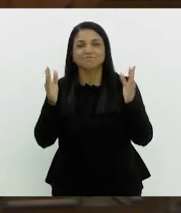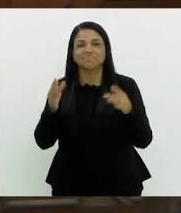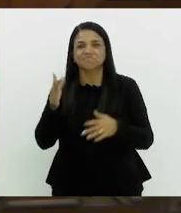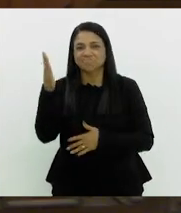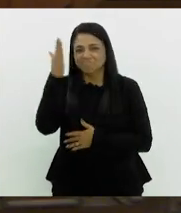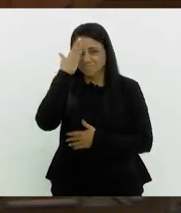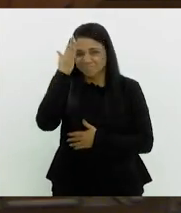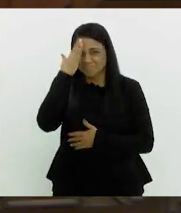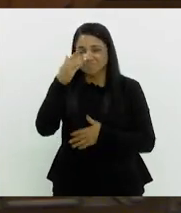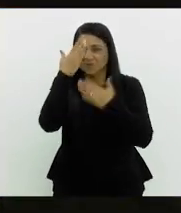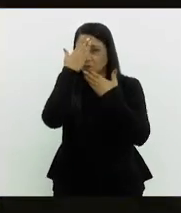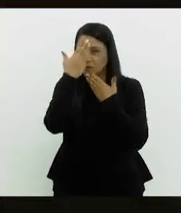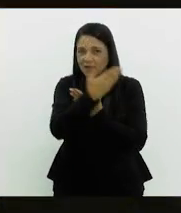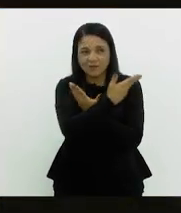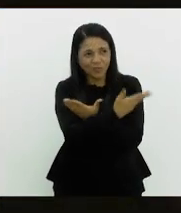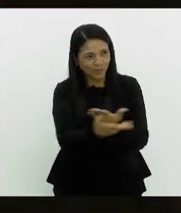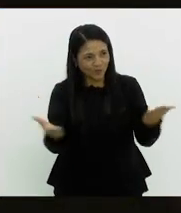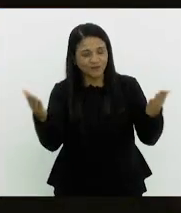Muito obrigado a todos.